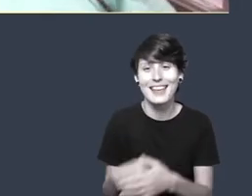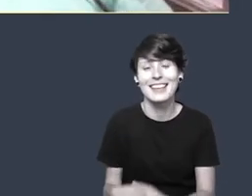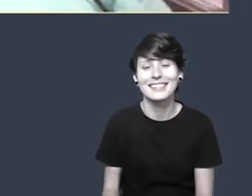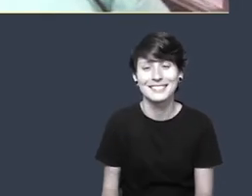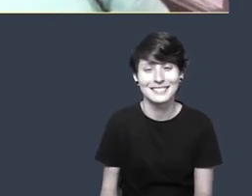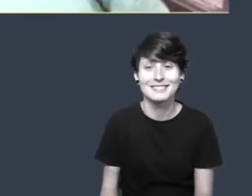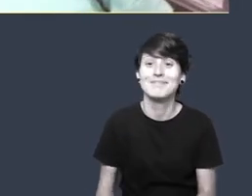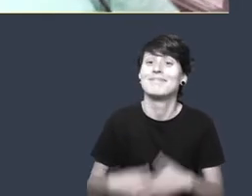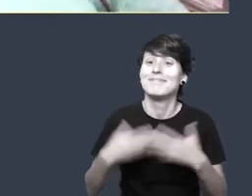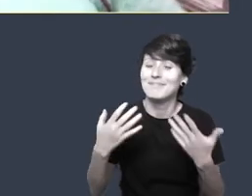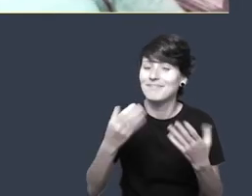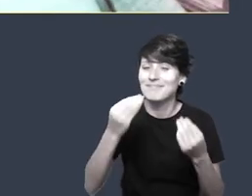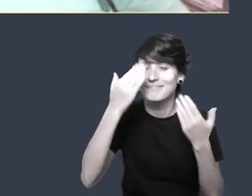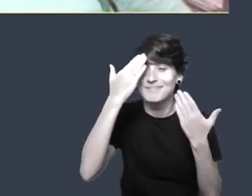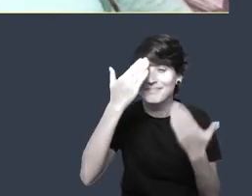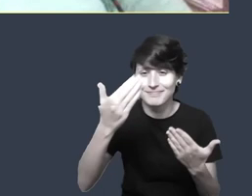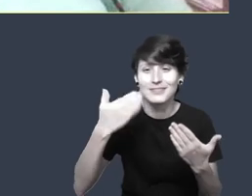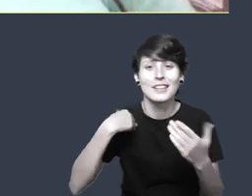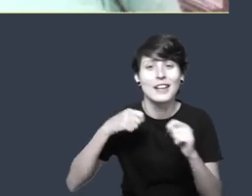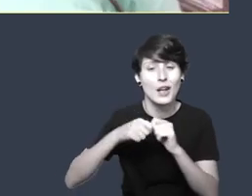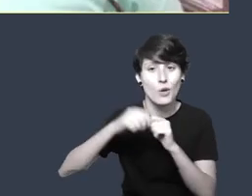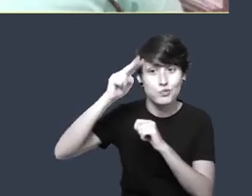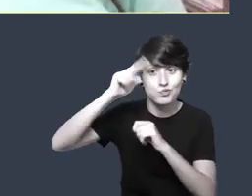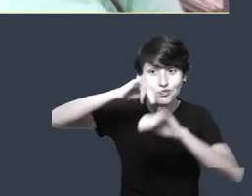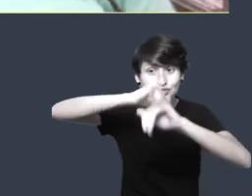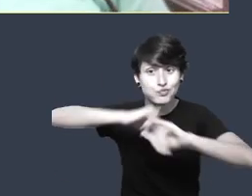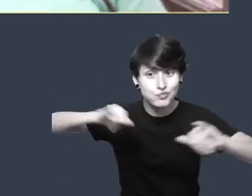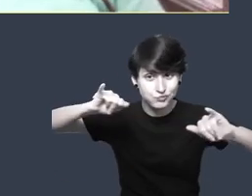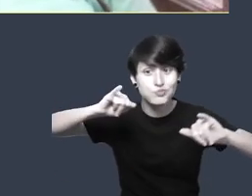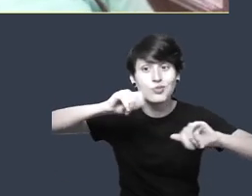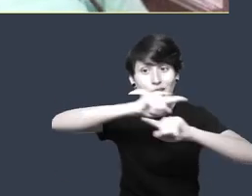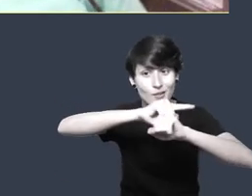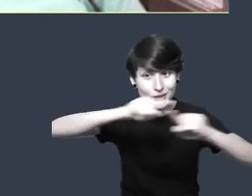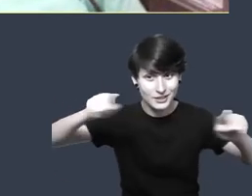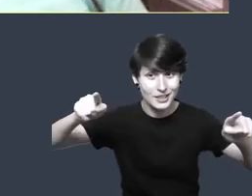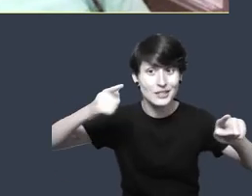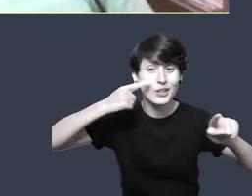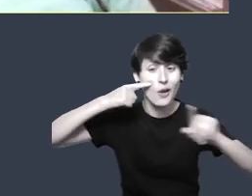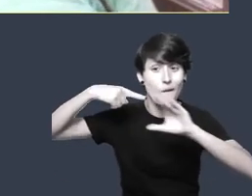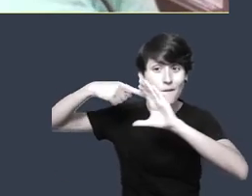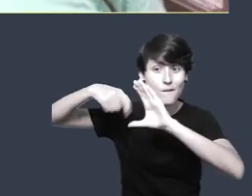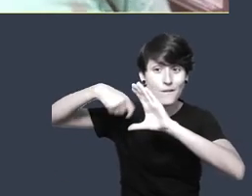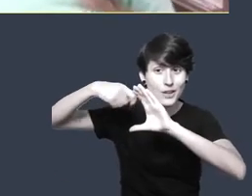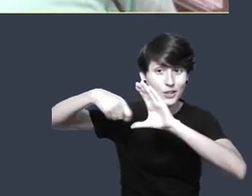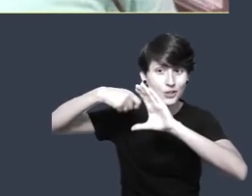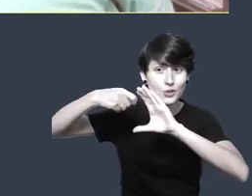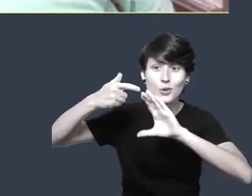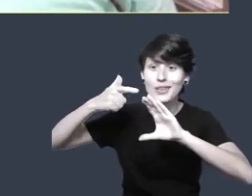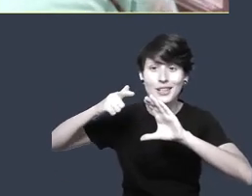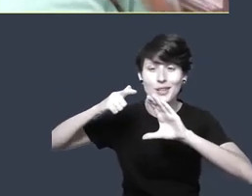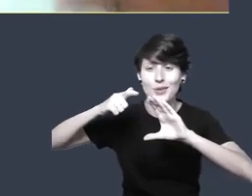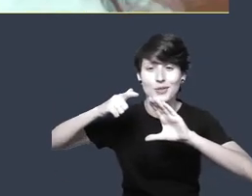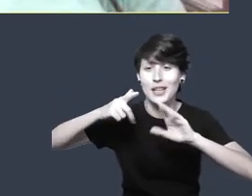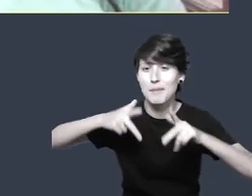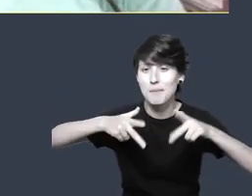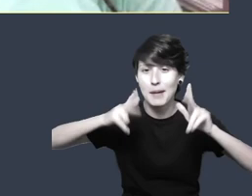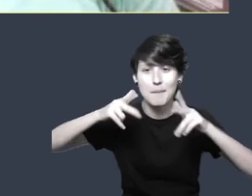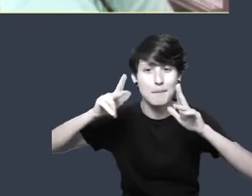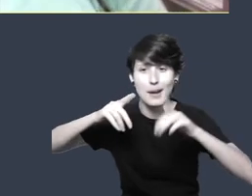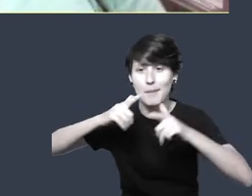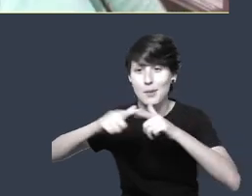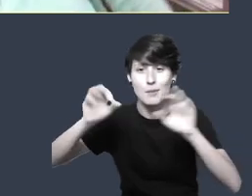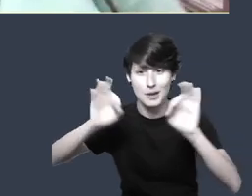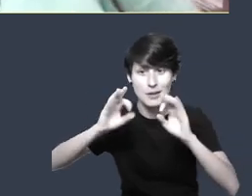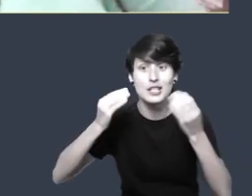Bom, gente, super obrigada. Vou fazer mais um lembrete aqui para vocês de que o vídeo sem o corte, sem problemas do áudio, será colocado no